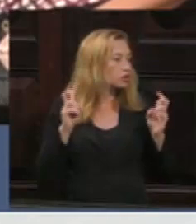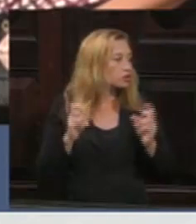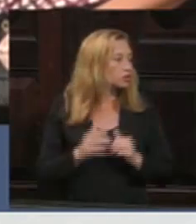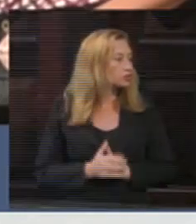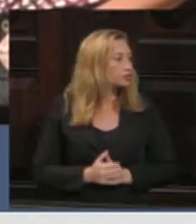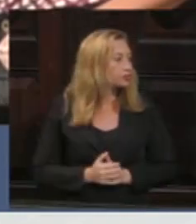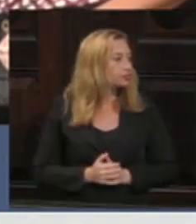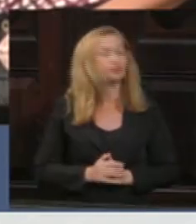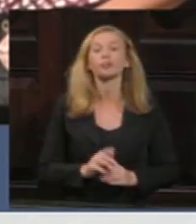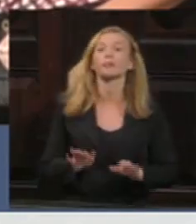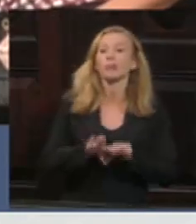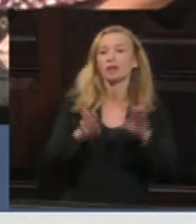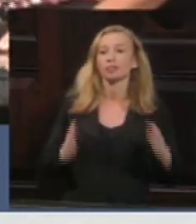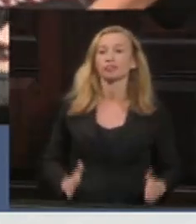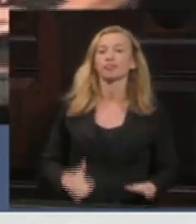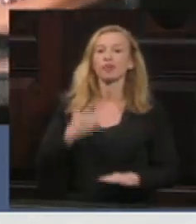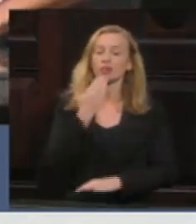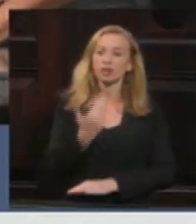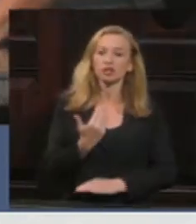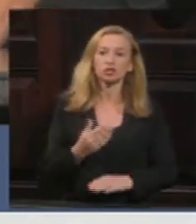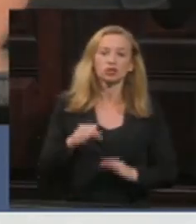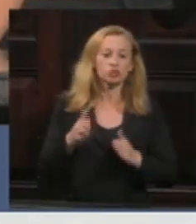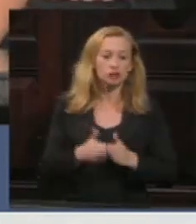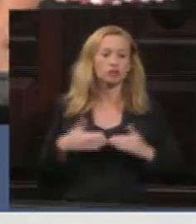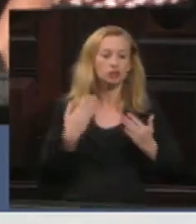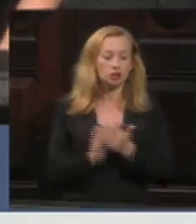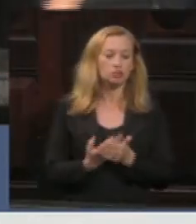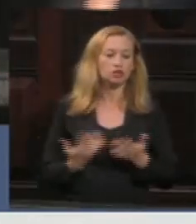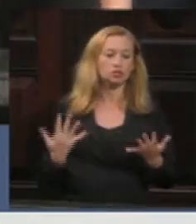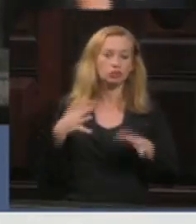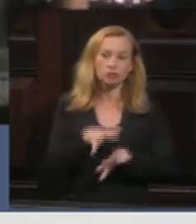Há sobre a mesa pedido de requerimento de inclusão.